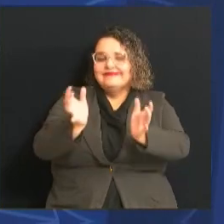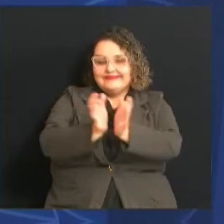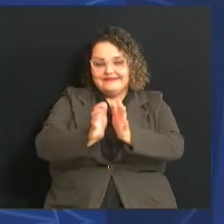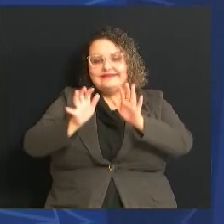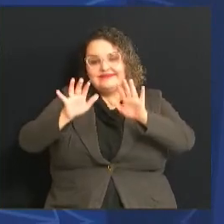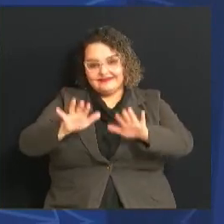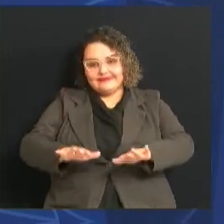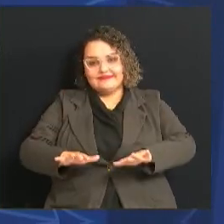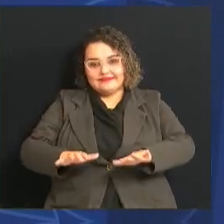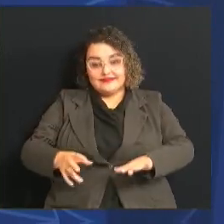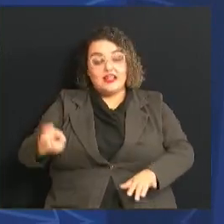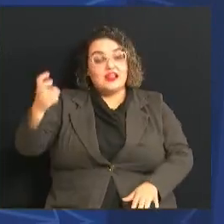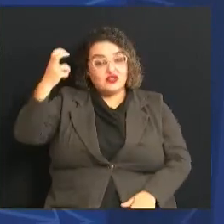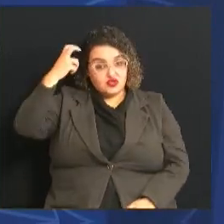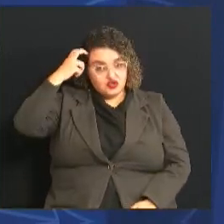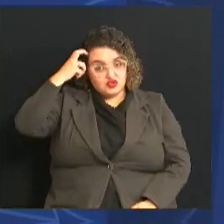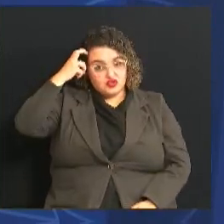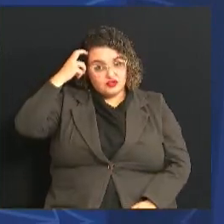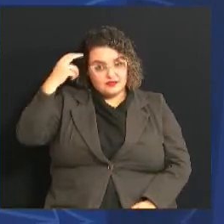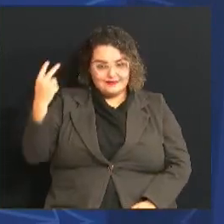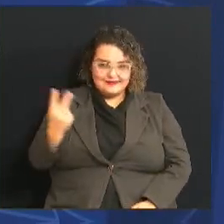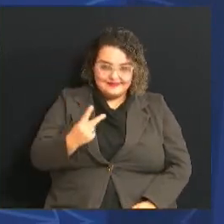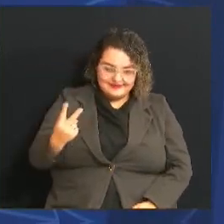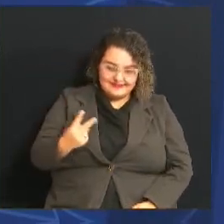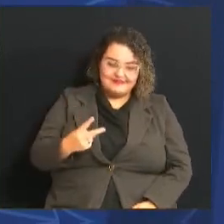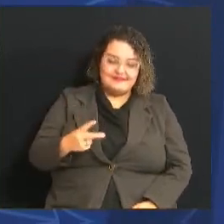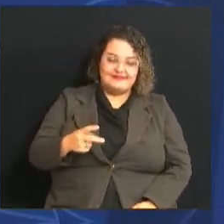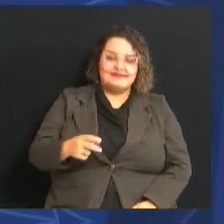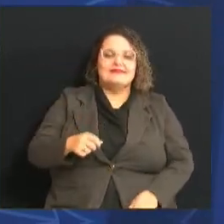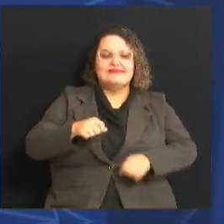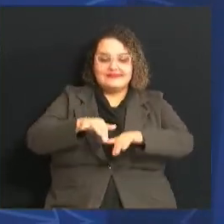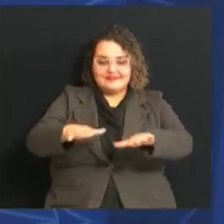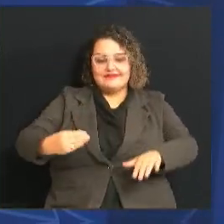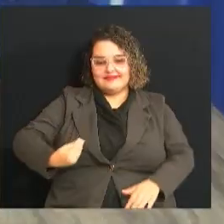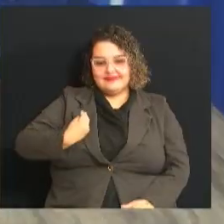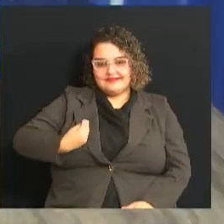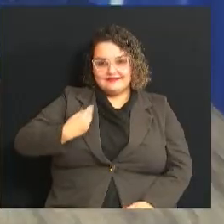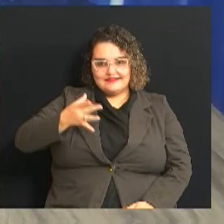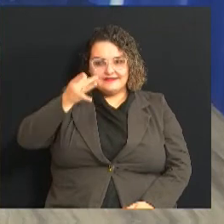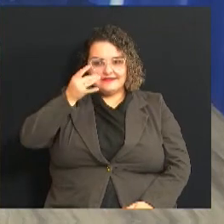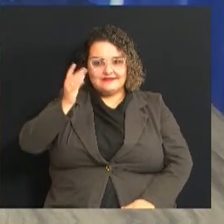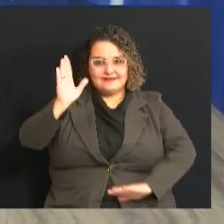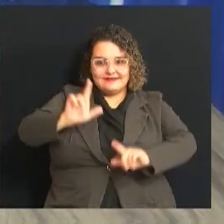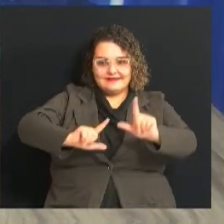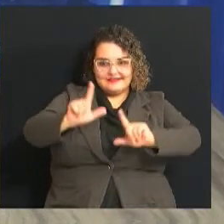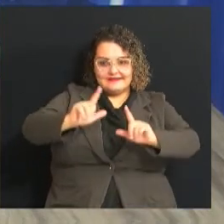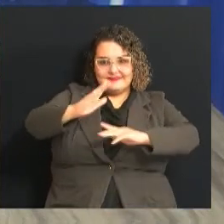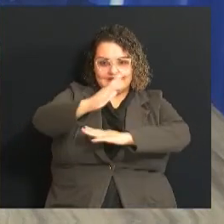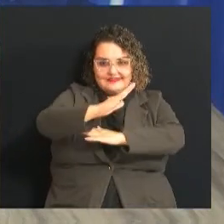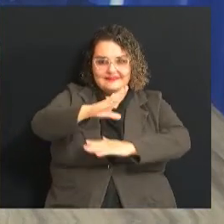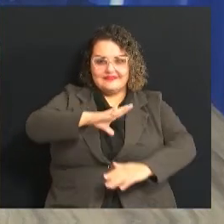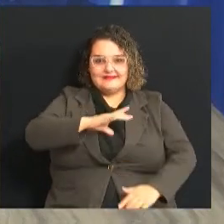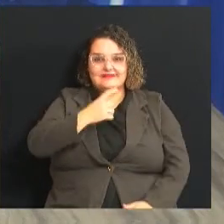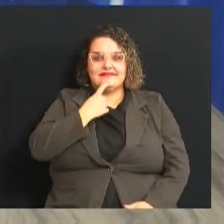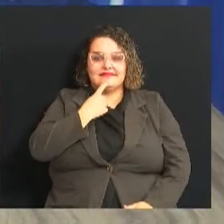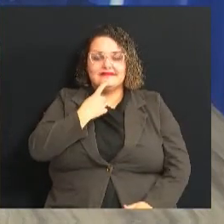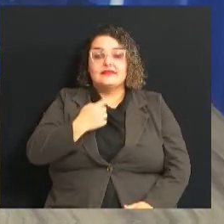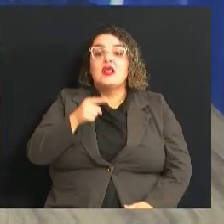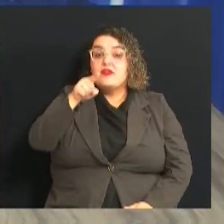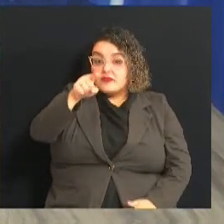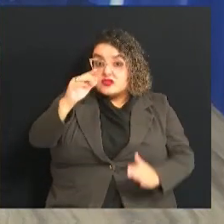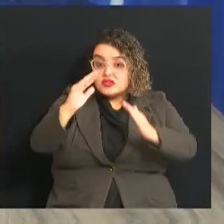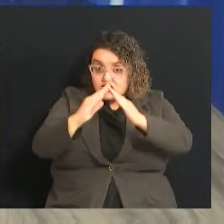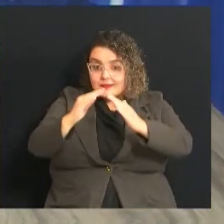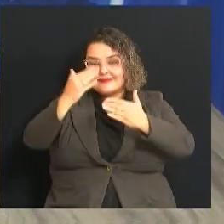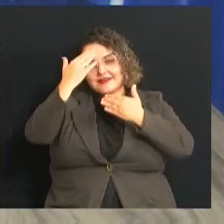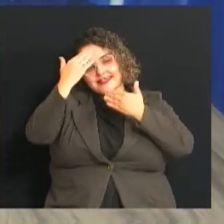Permanente de Cultura, ambas com transmissão ao vivo da TV Câmara Campinas. A você aí de casa, muito obrigado pela